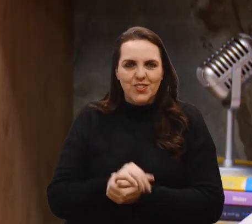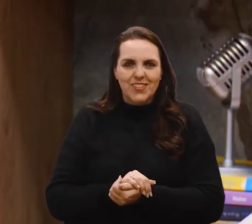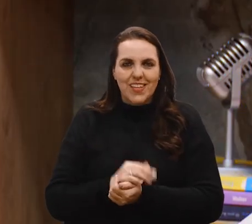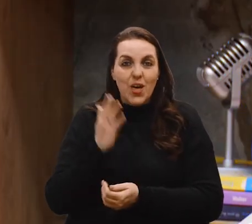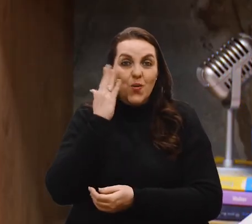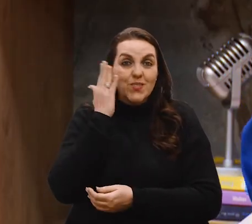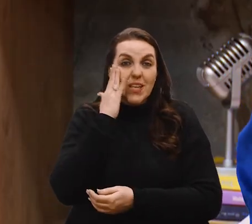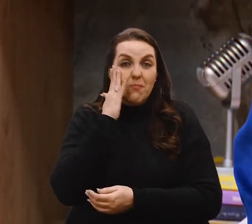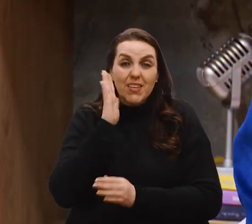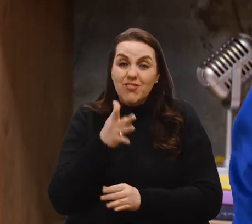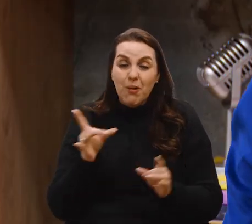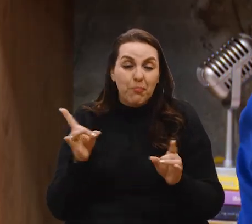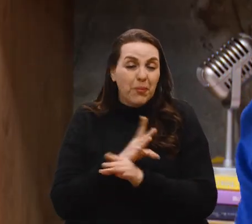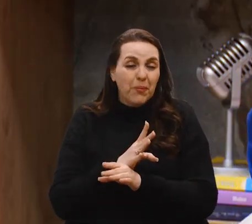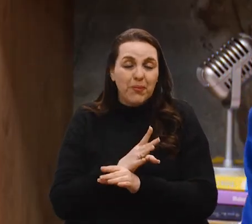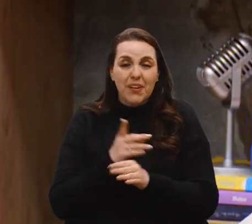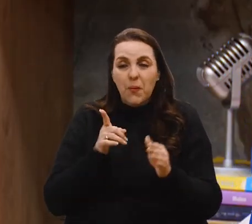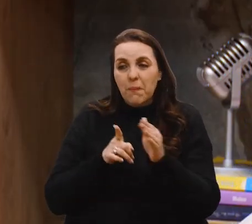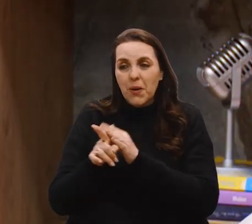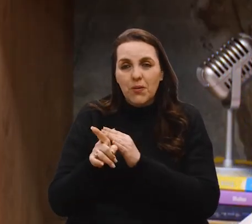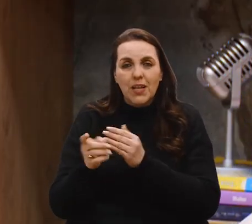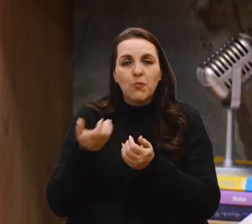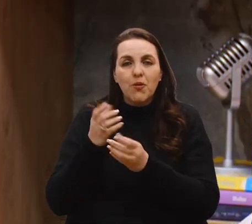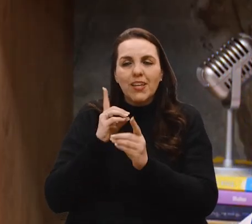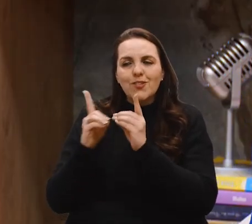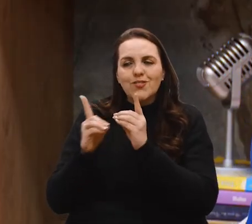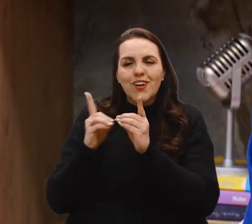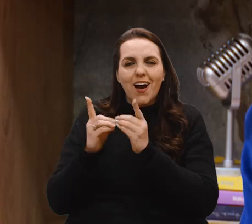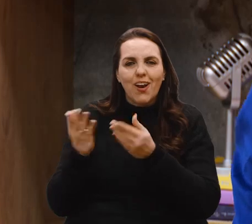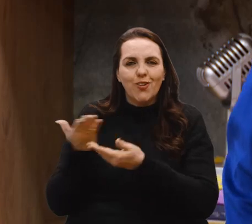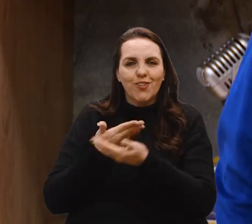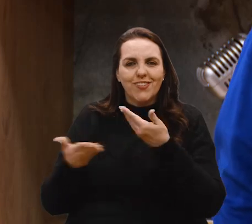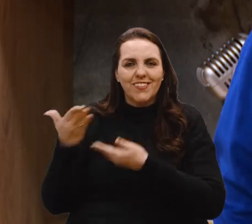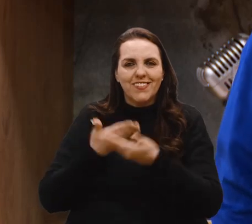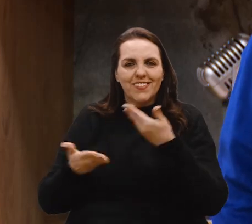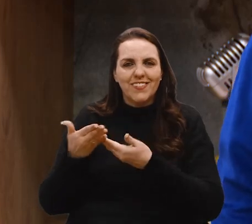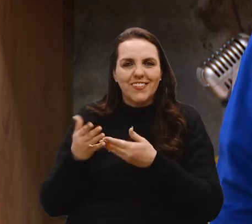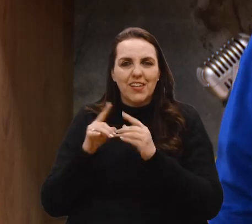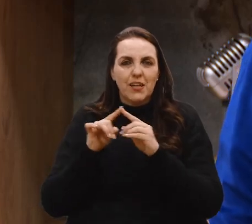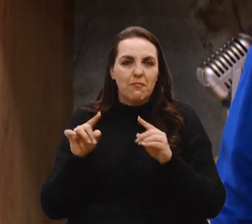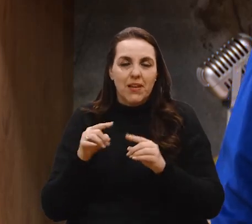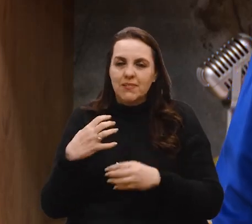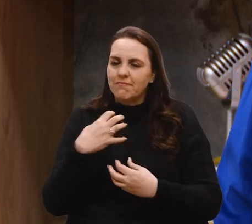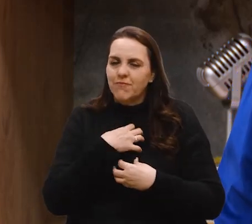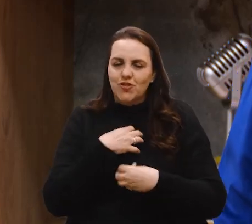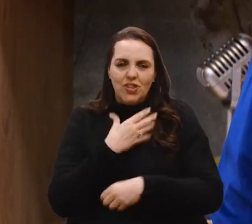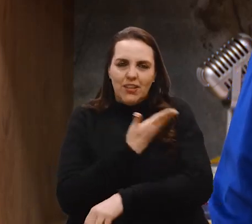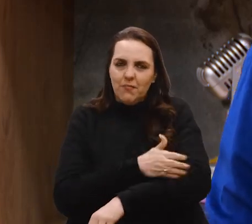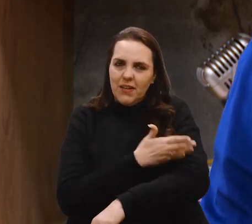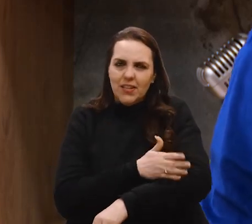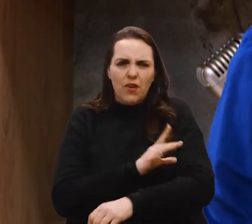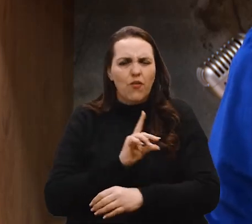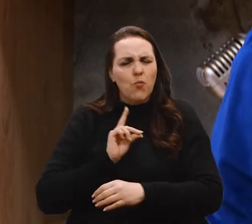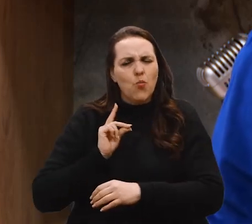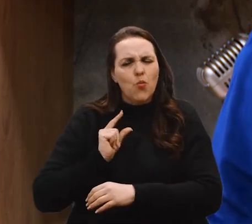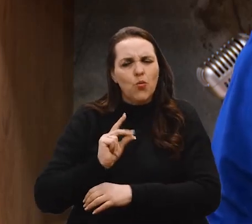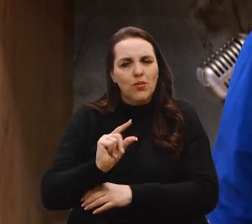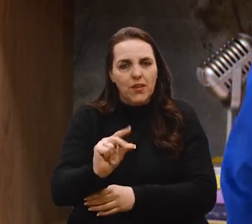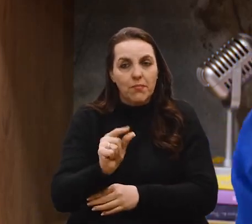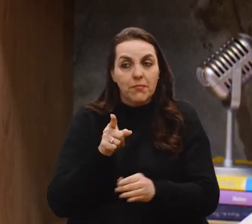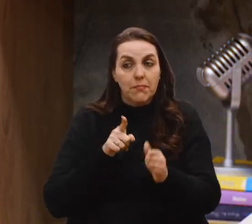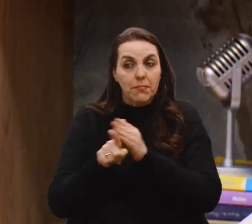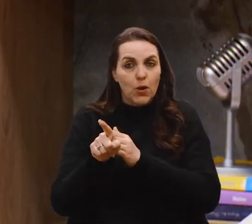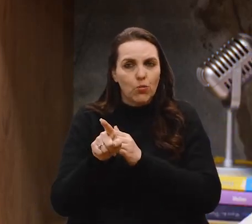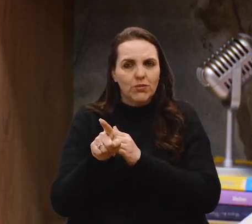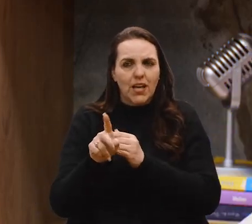sabia o que eu estava perguntando, só que eu perguntava porque eu queria ter um diálogo sobre aquilo. Só que isso era uma mania minha que eu tive por muito tempo, que foi perguntar alguma